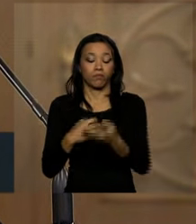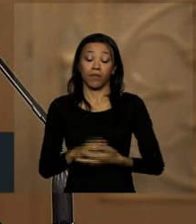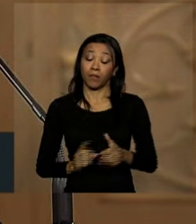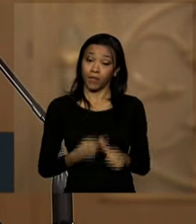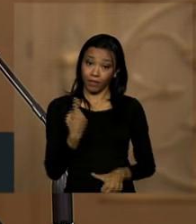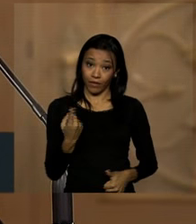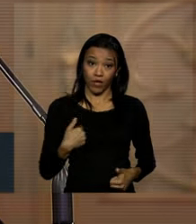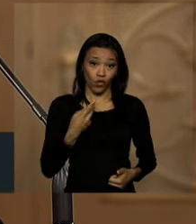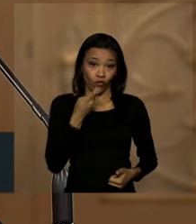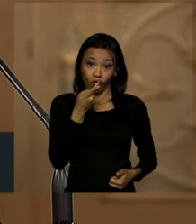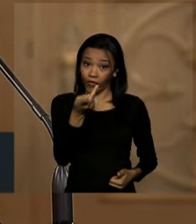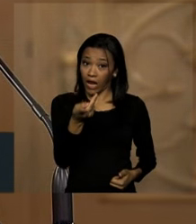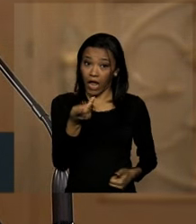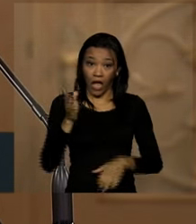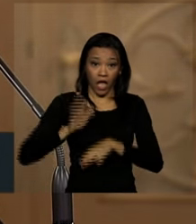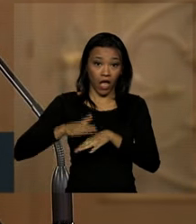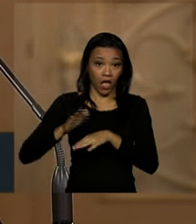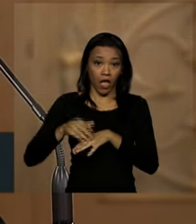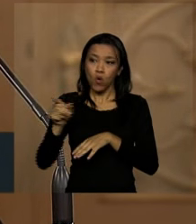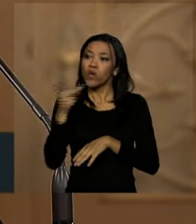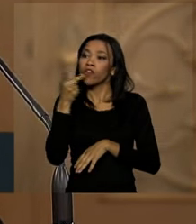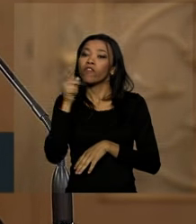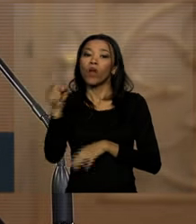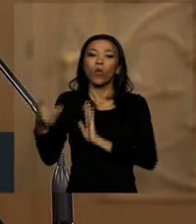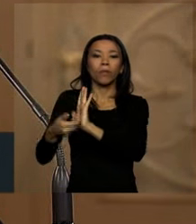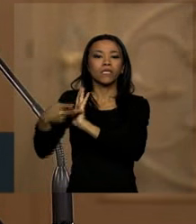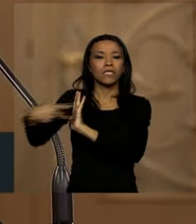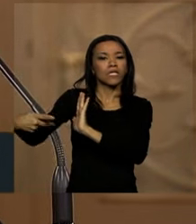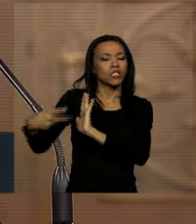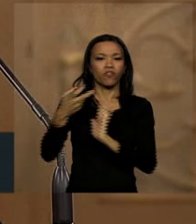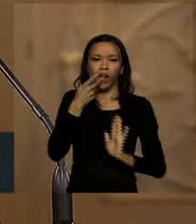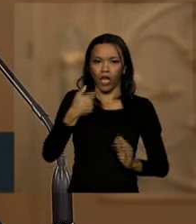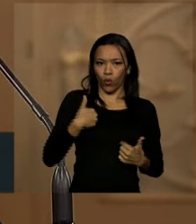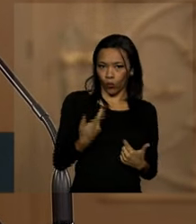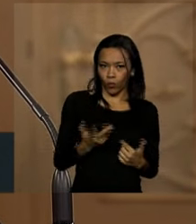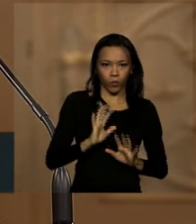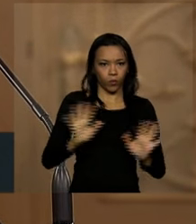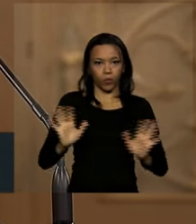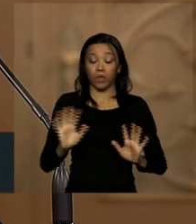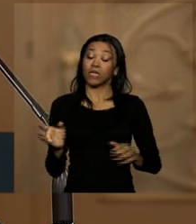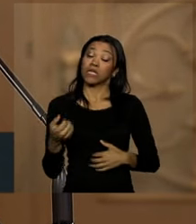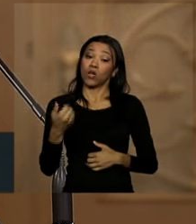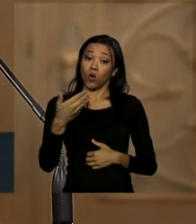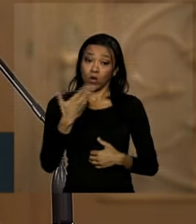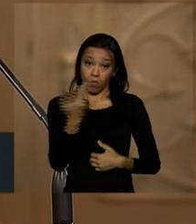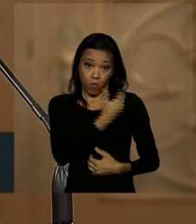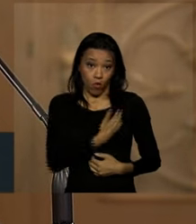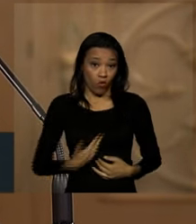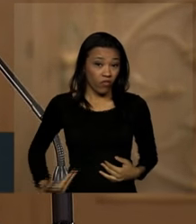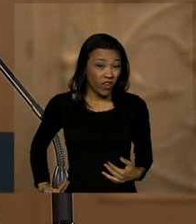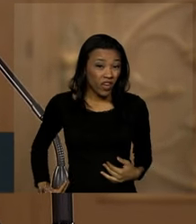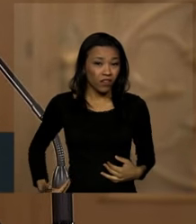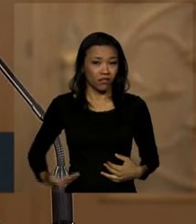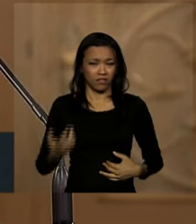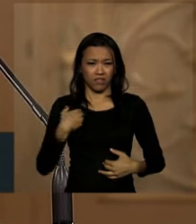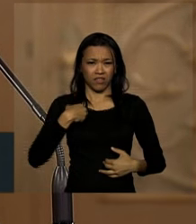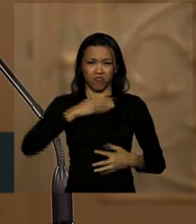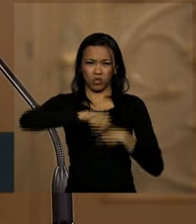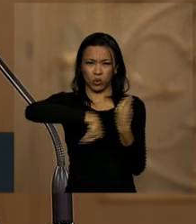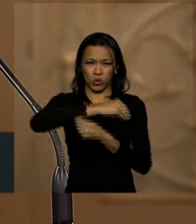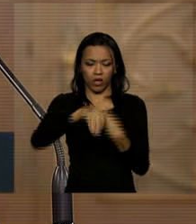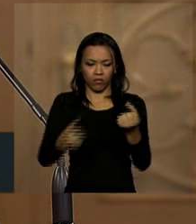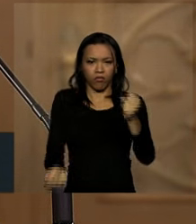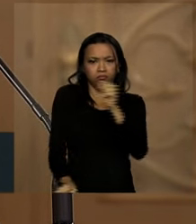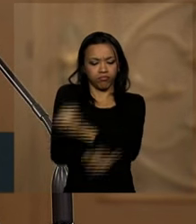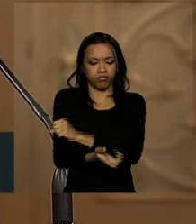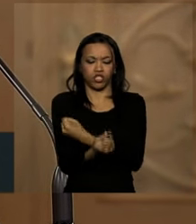as palavras do presidente da Câmara. Segundo, o meu governo não está envolvido em nenhum escândalo de corrupção. Não é o